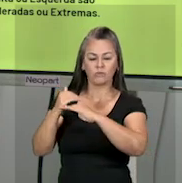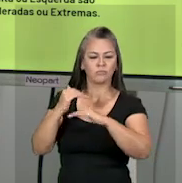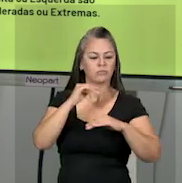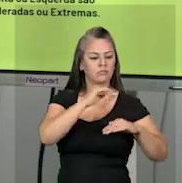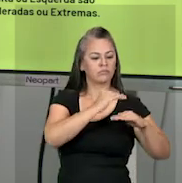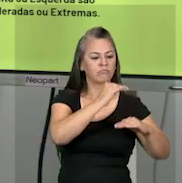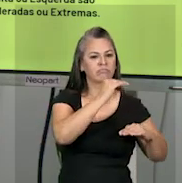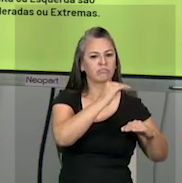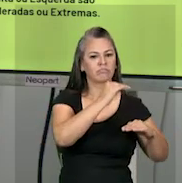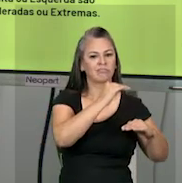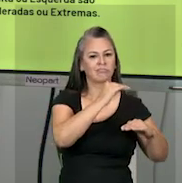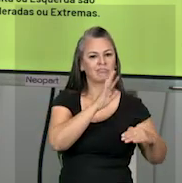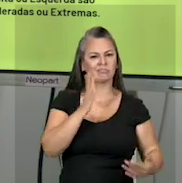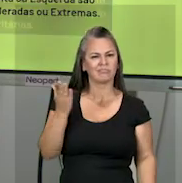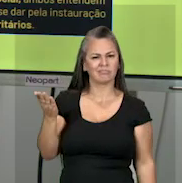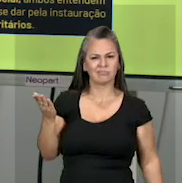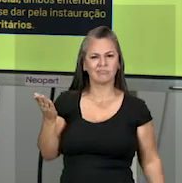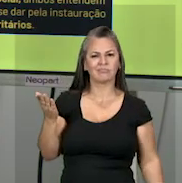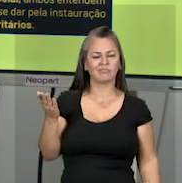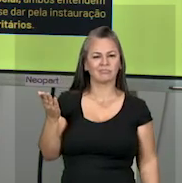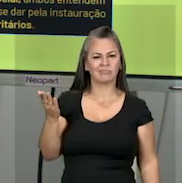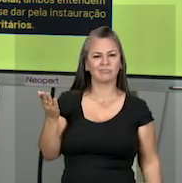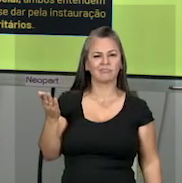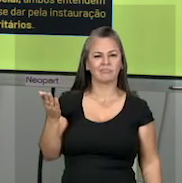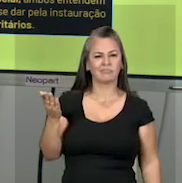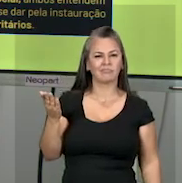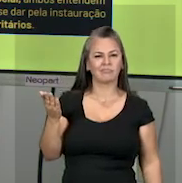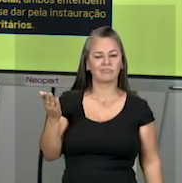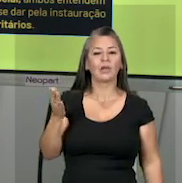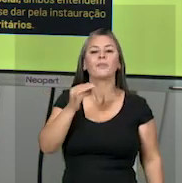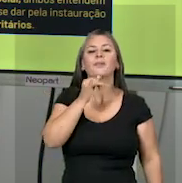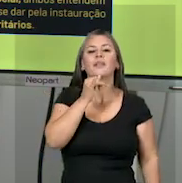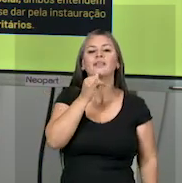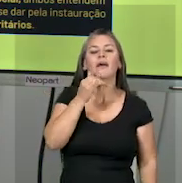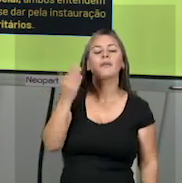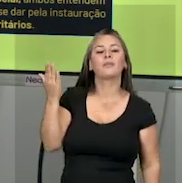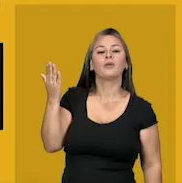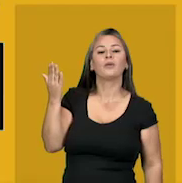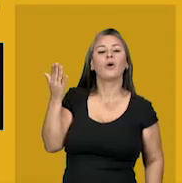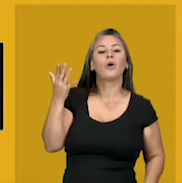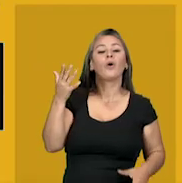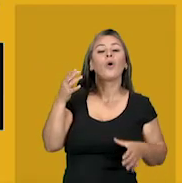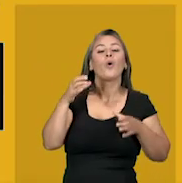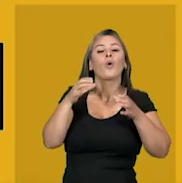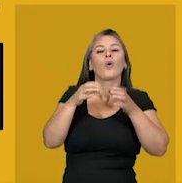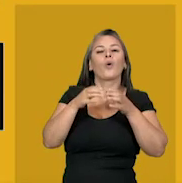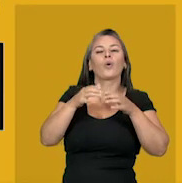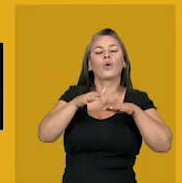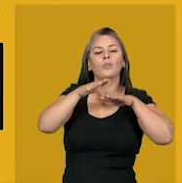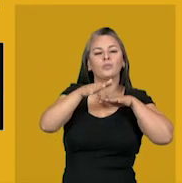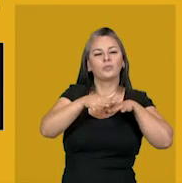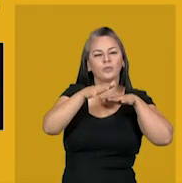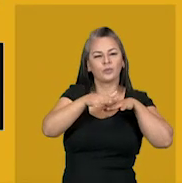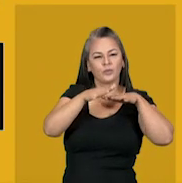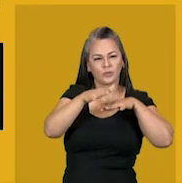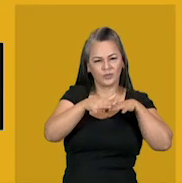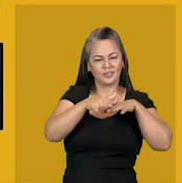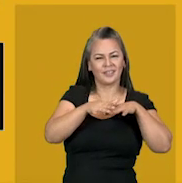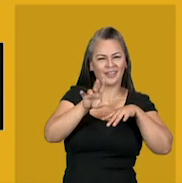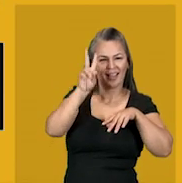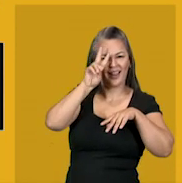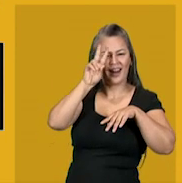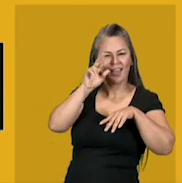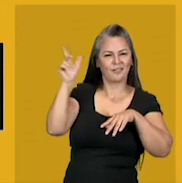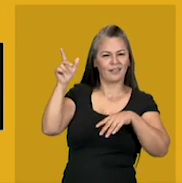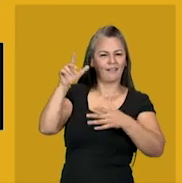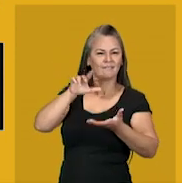menos extremista, né, ou moderada. Um exemplo aqui são os movimentos revolucionários. Os jacobinos da Revolução Francesa,